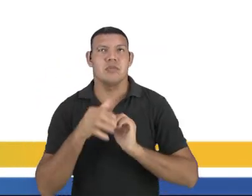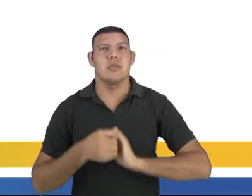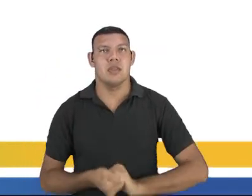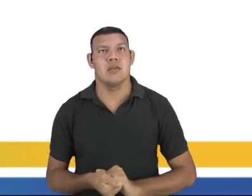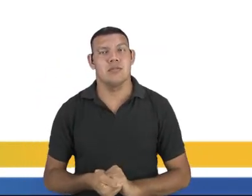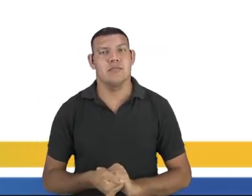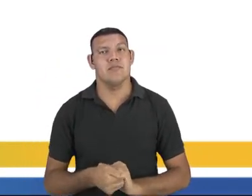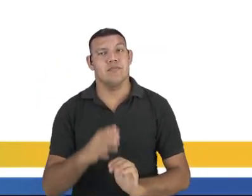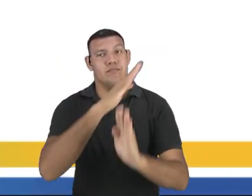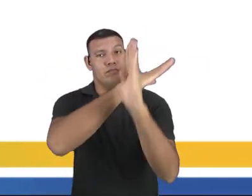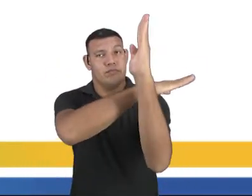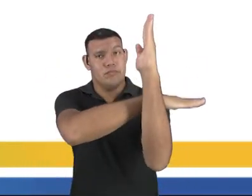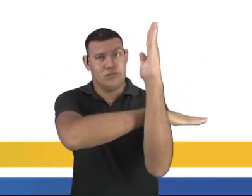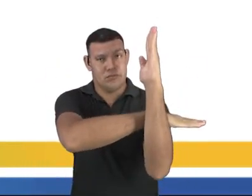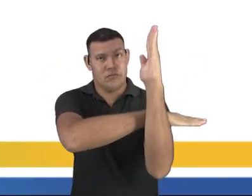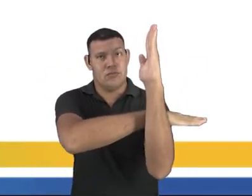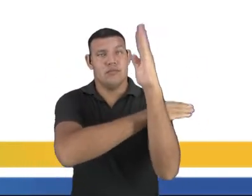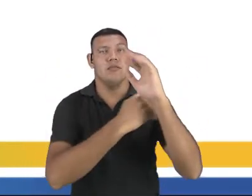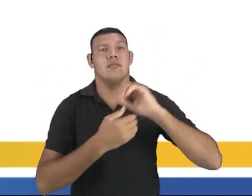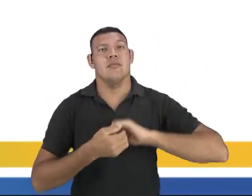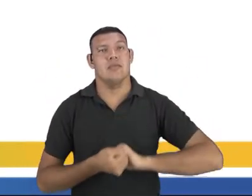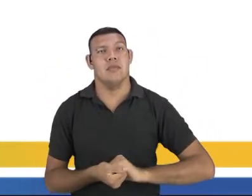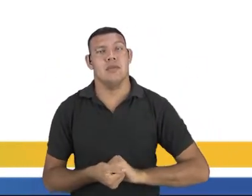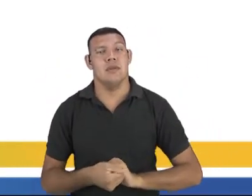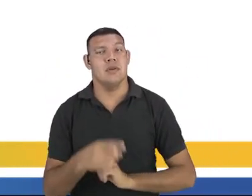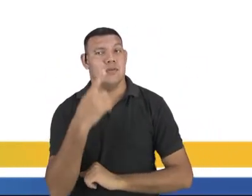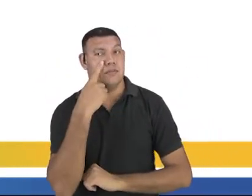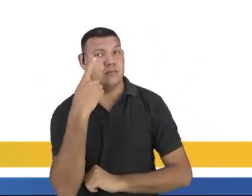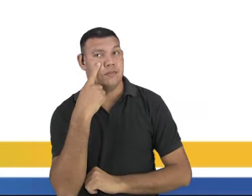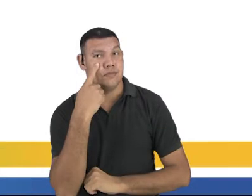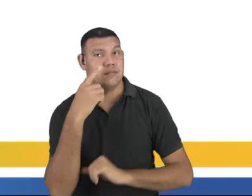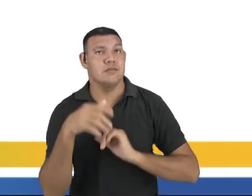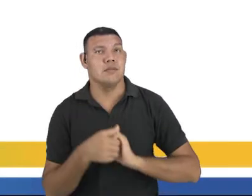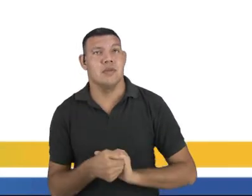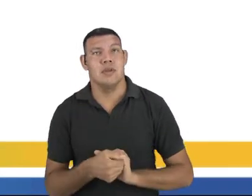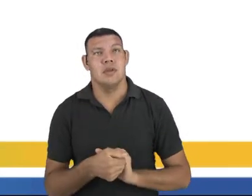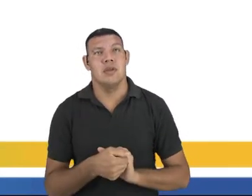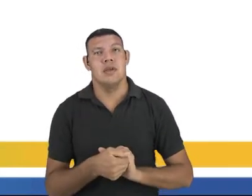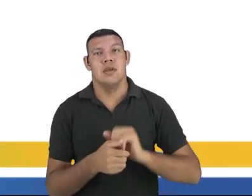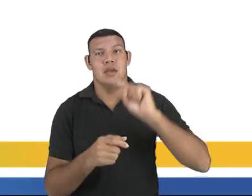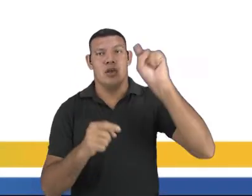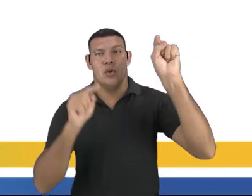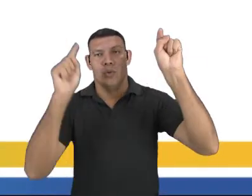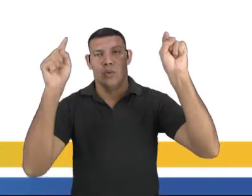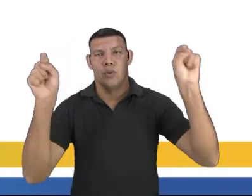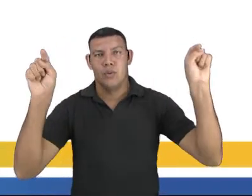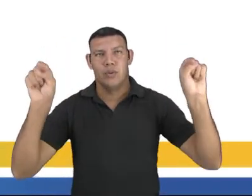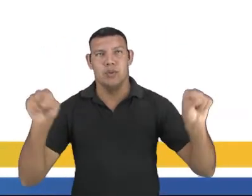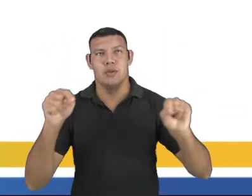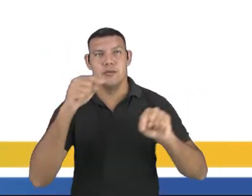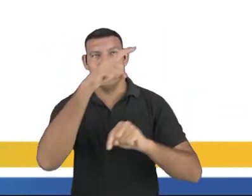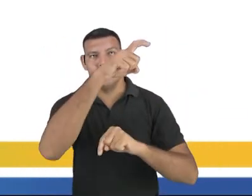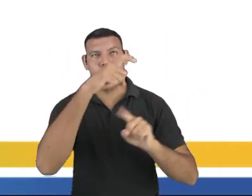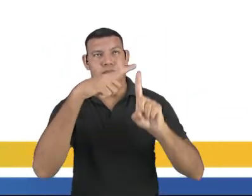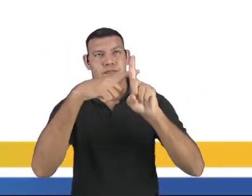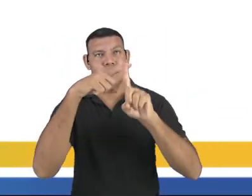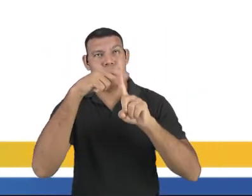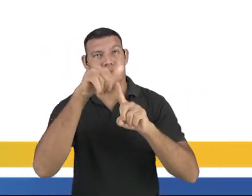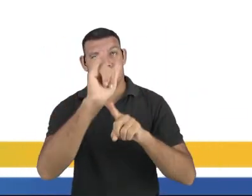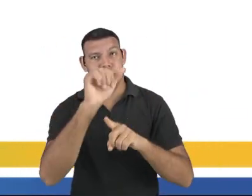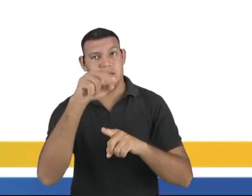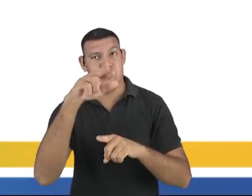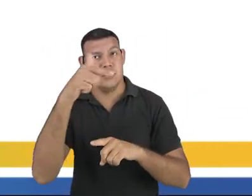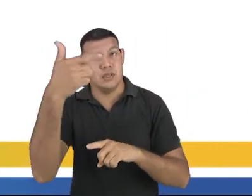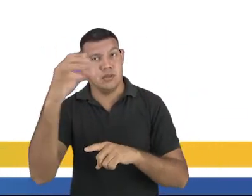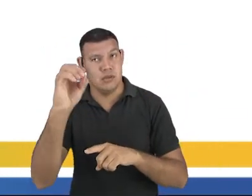plano você já estou em São inteiramente Ok então novamente o + y = 26 - Y = 10